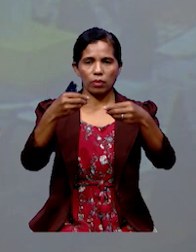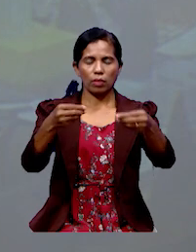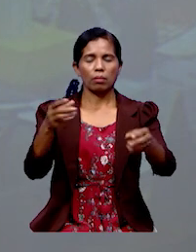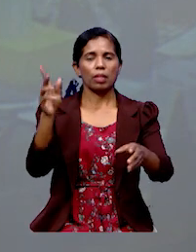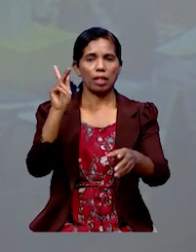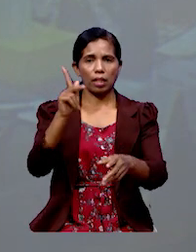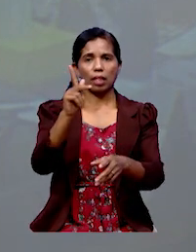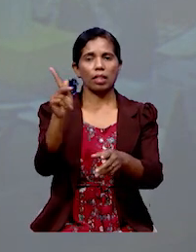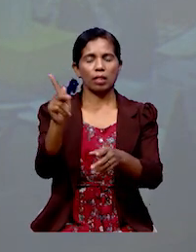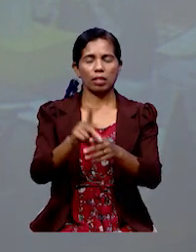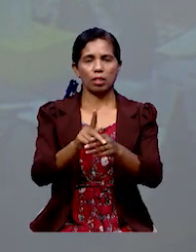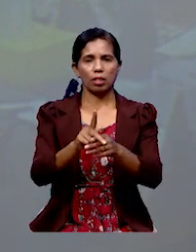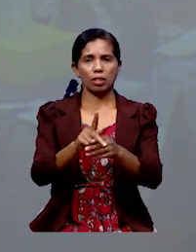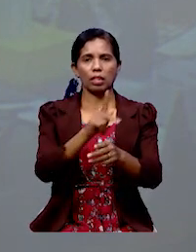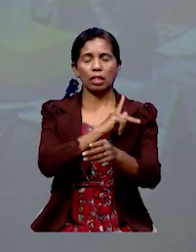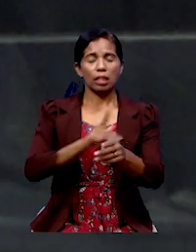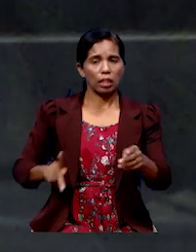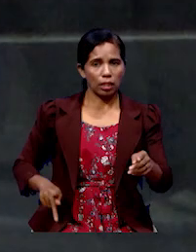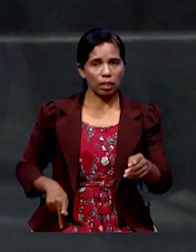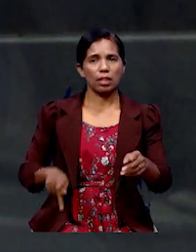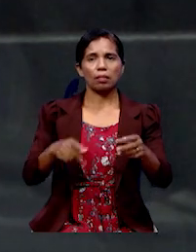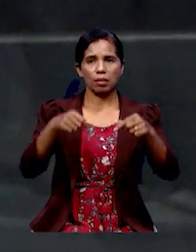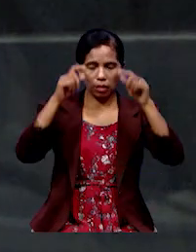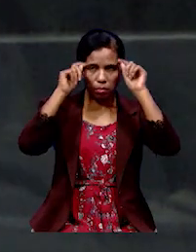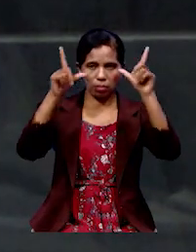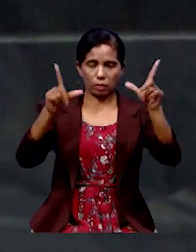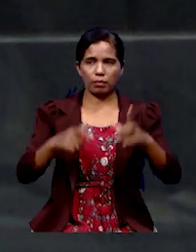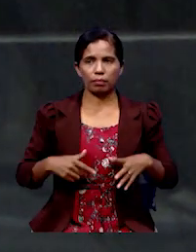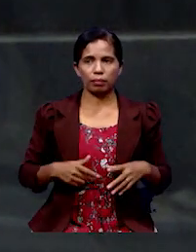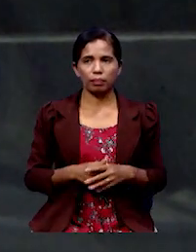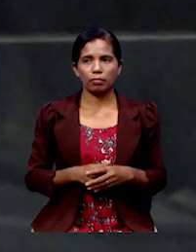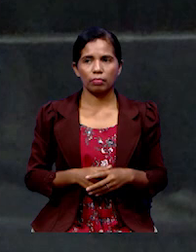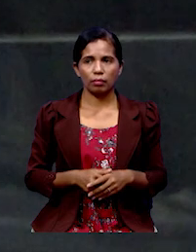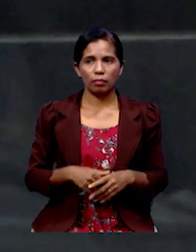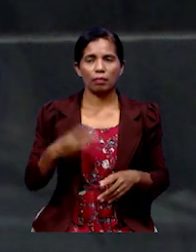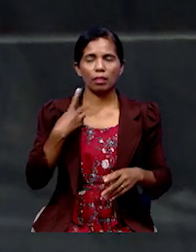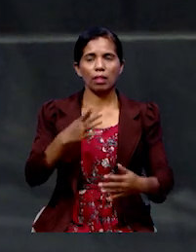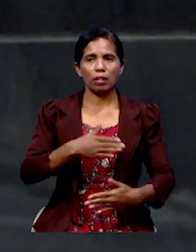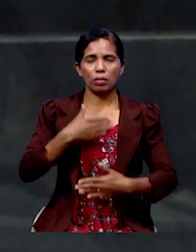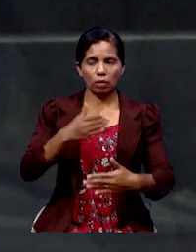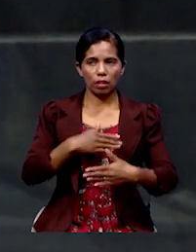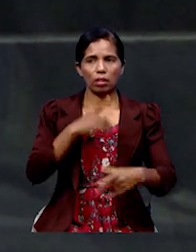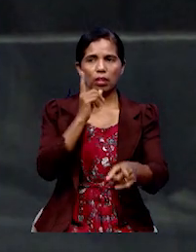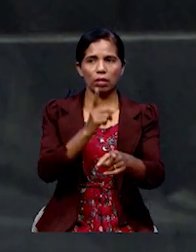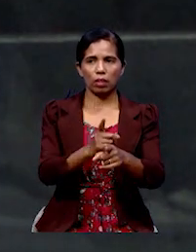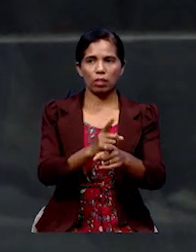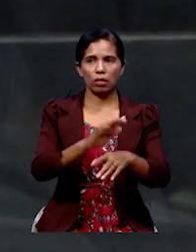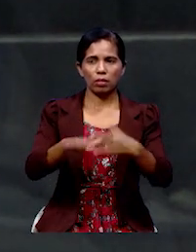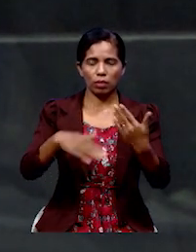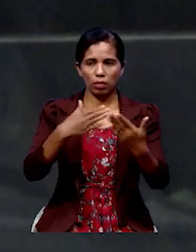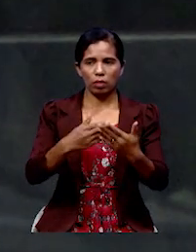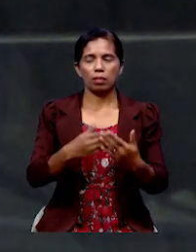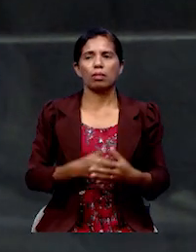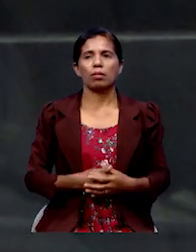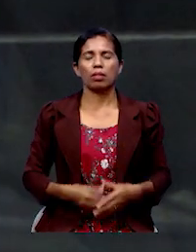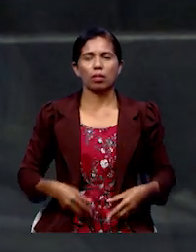Timor e primeira vez de ita ne história nebe ba cardeal está contente de eu e outro e por doer não sei se